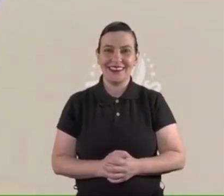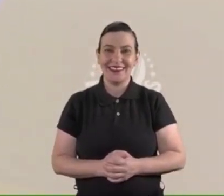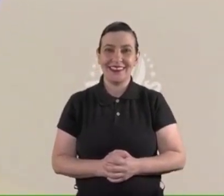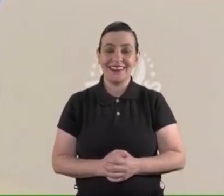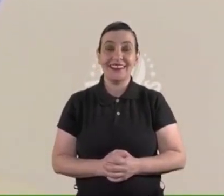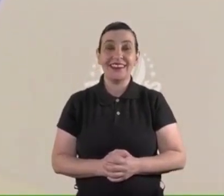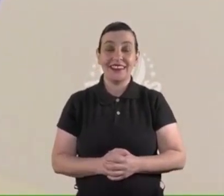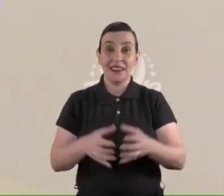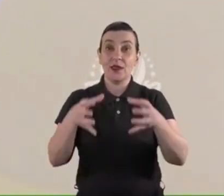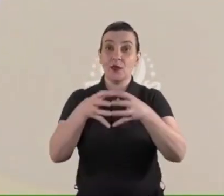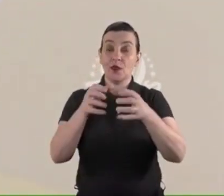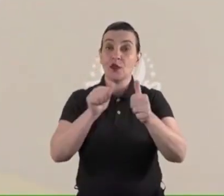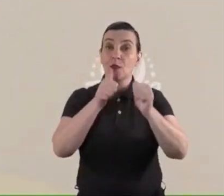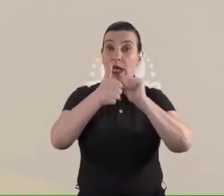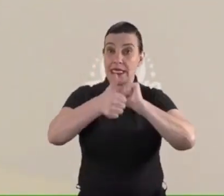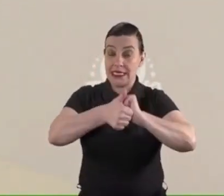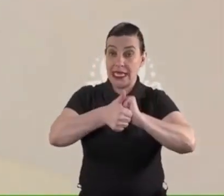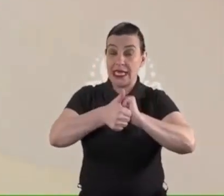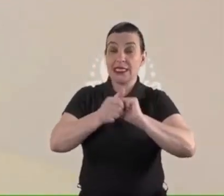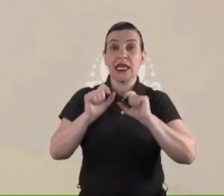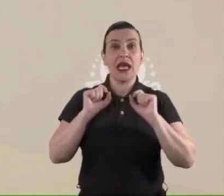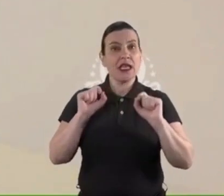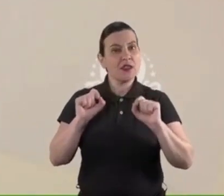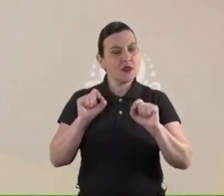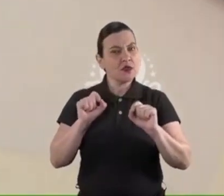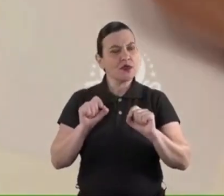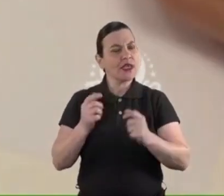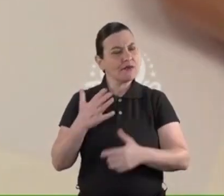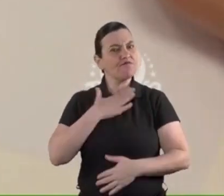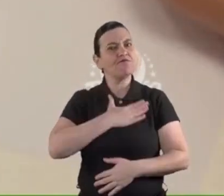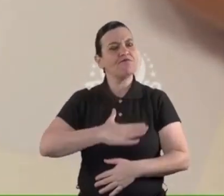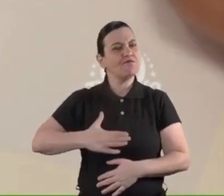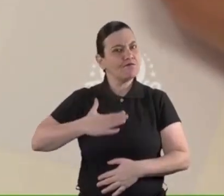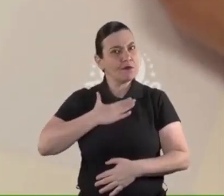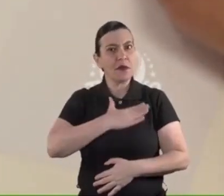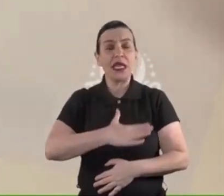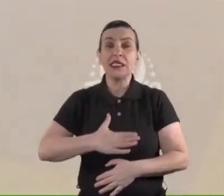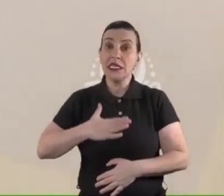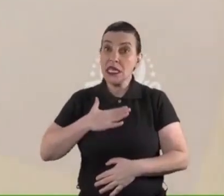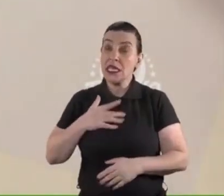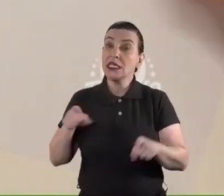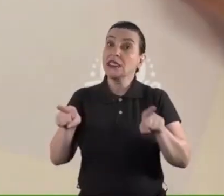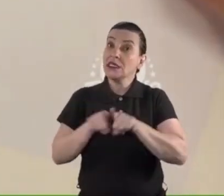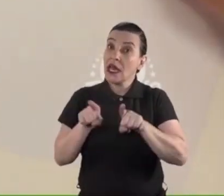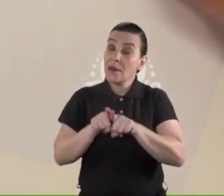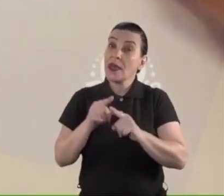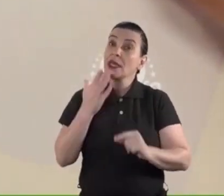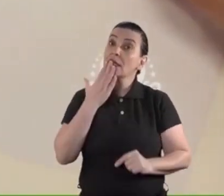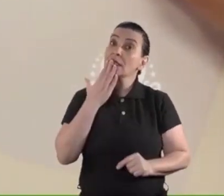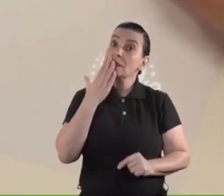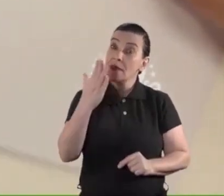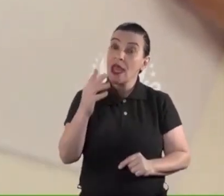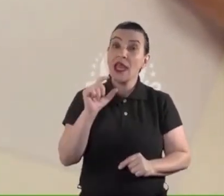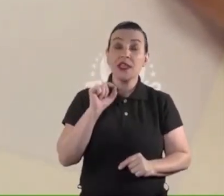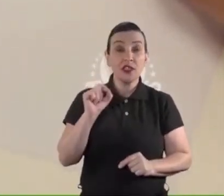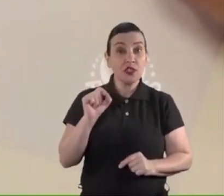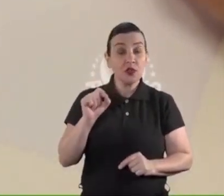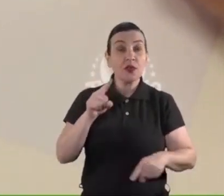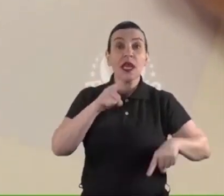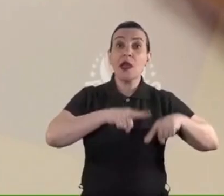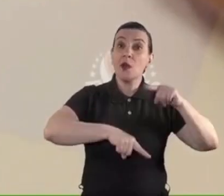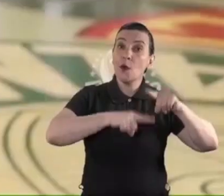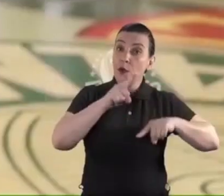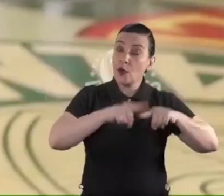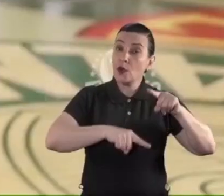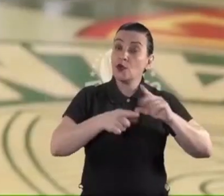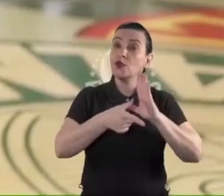Os atletas têm aderido de maneira bem satisfatória, eles inclusive solicitam ali o recurso, né,